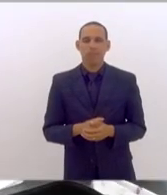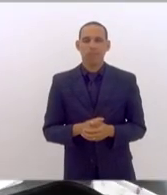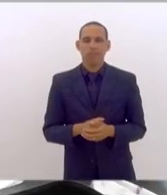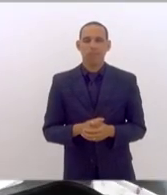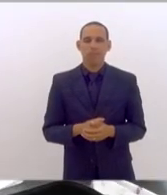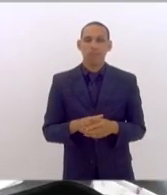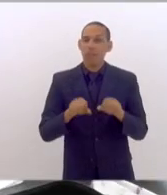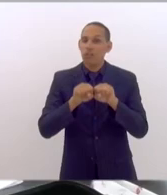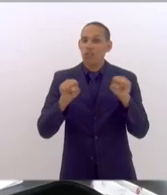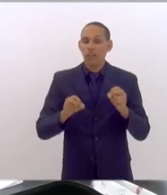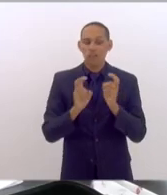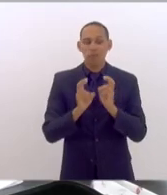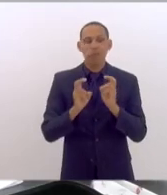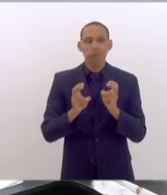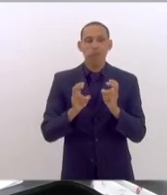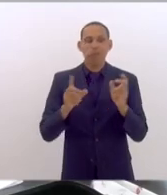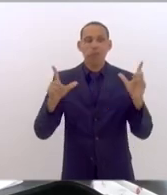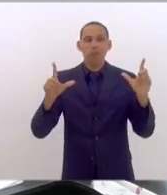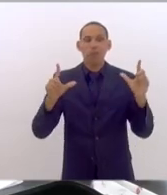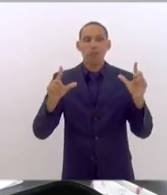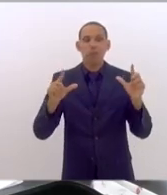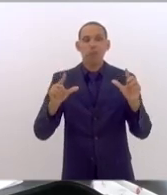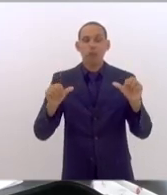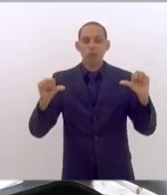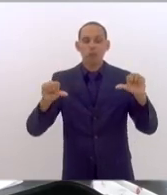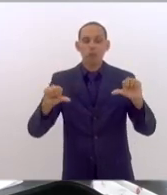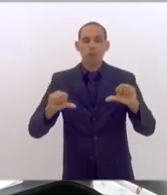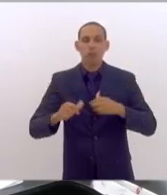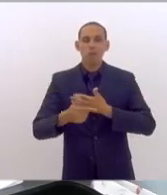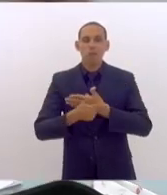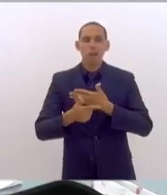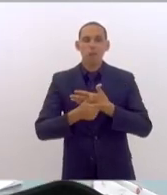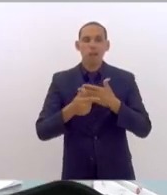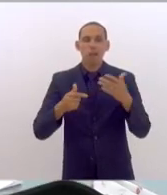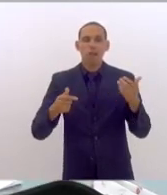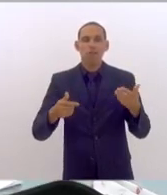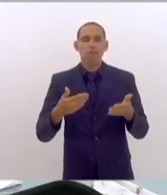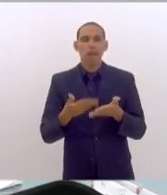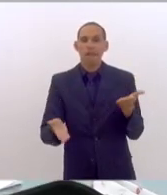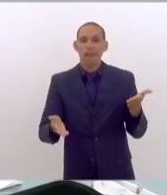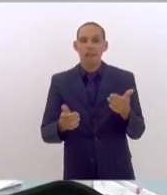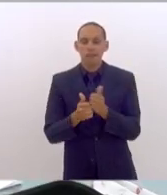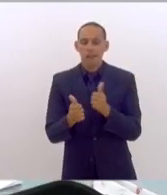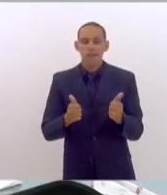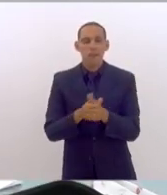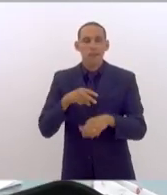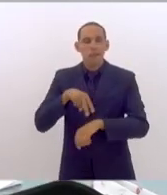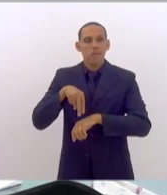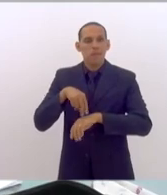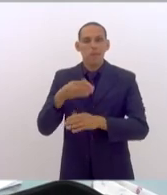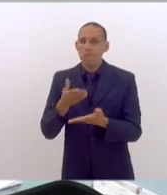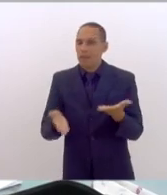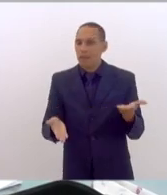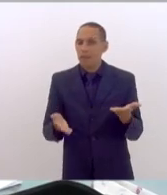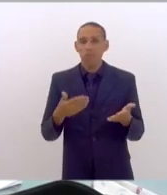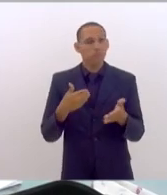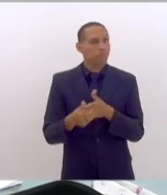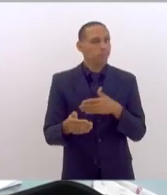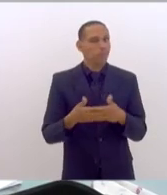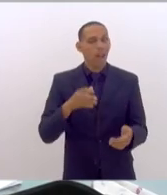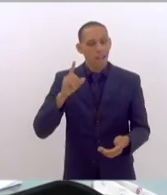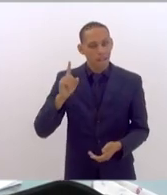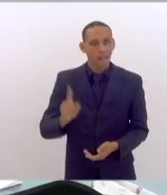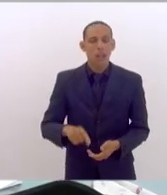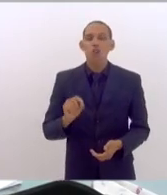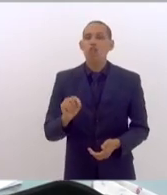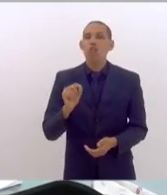e o sistema Ferroviário foi perdendo o erro foi perdendo seu papel perder o seu protagonismo mesmo sendo é isso tá aqui no texto mesmo